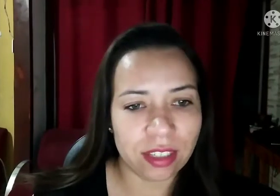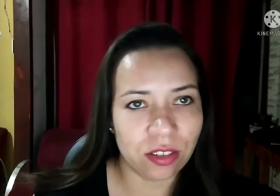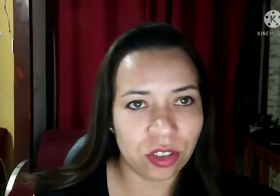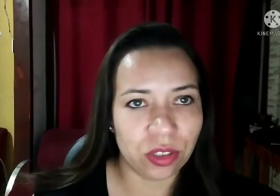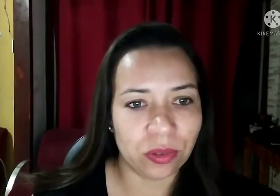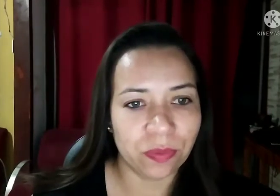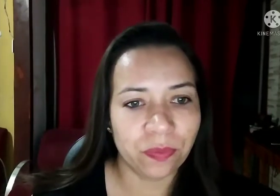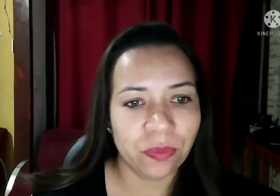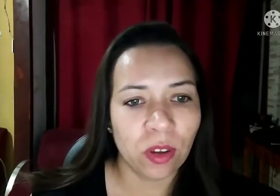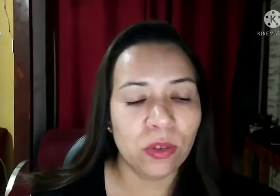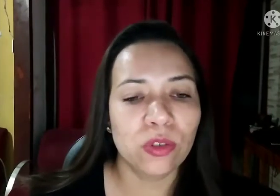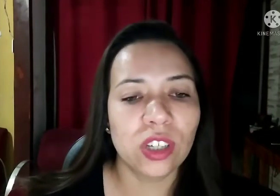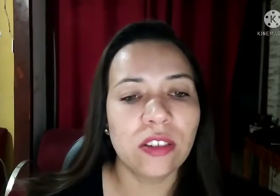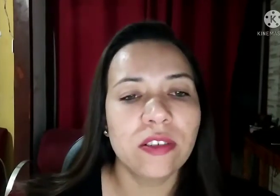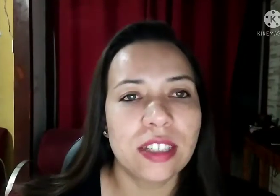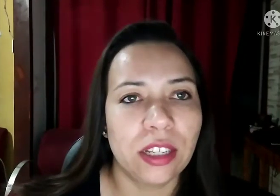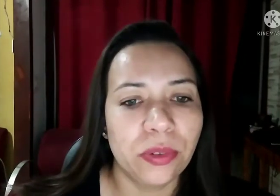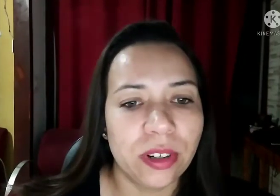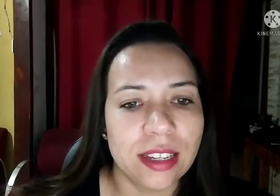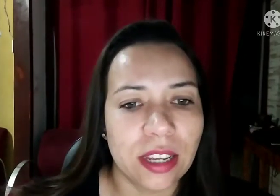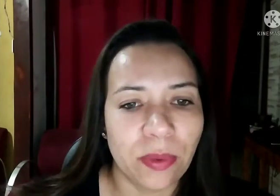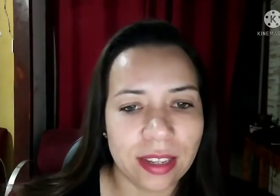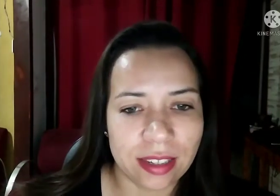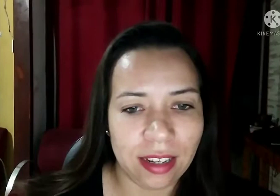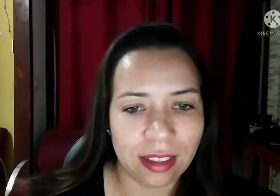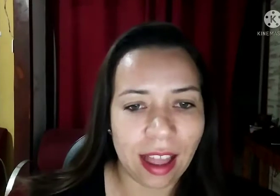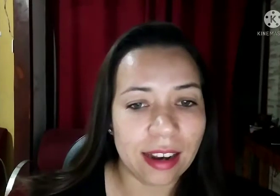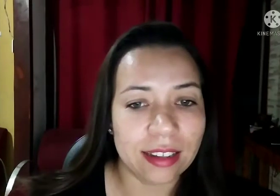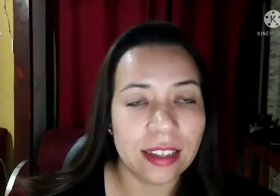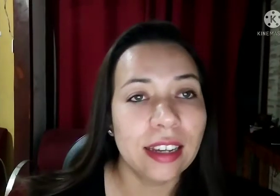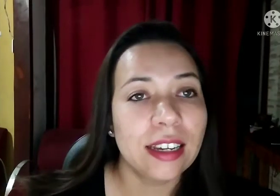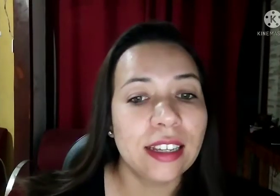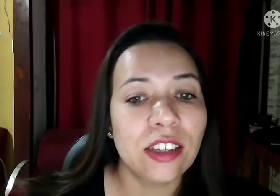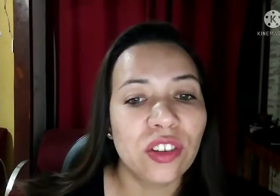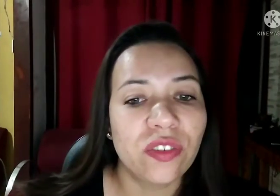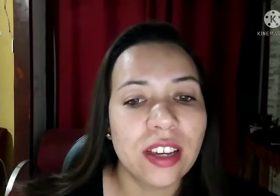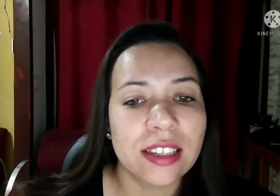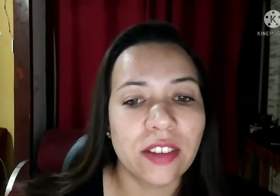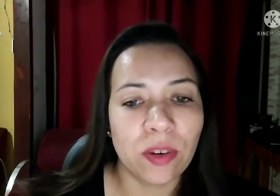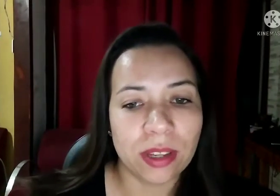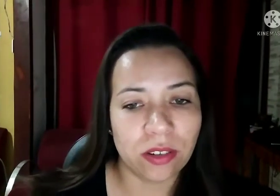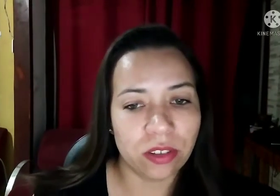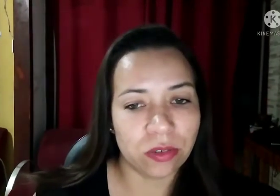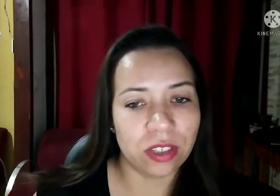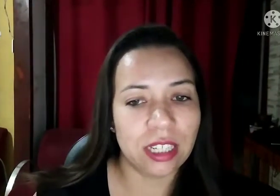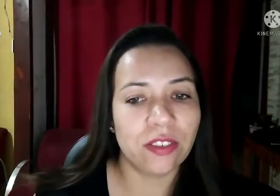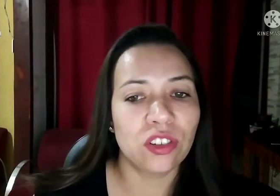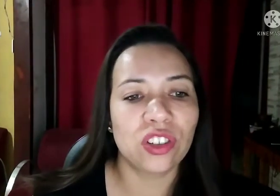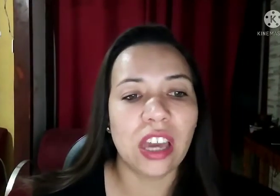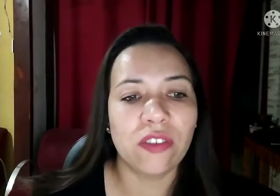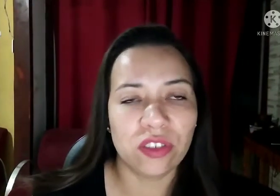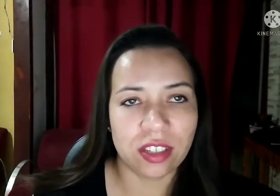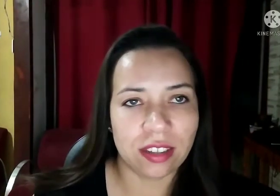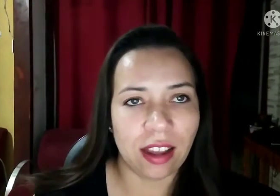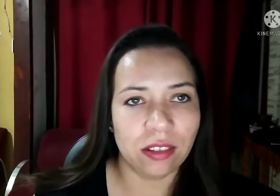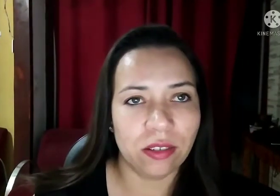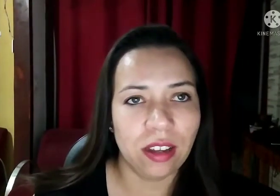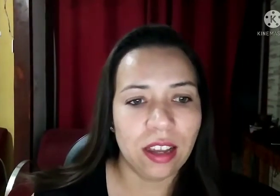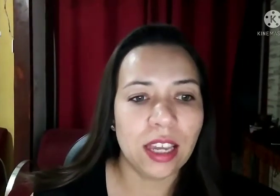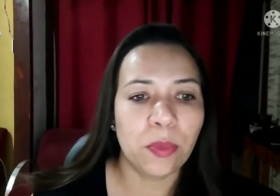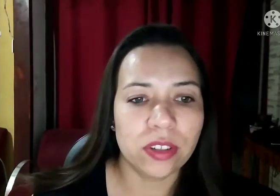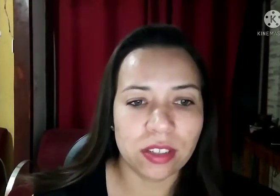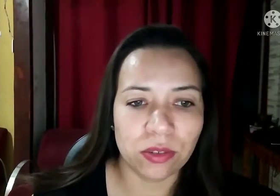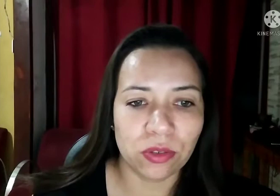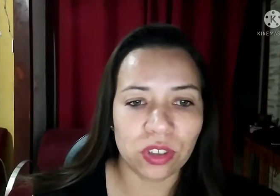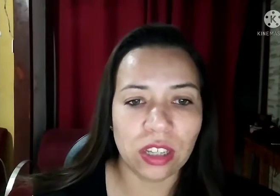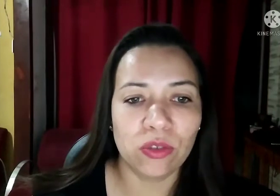e deve ser dito. O sujeito enunciador das sequências em análise identifica-se a formação discursiva de chefe de Estado